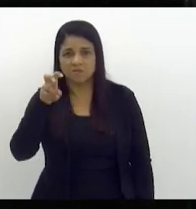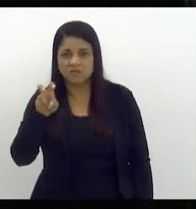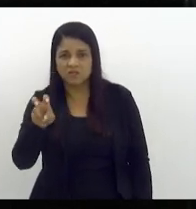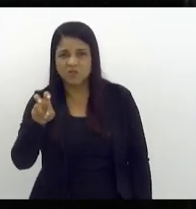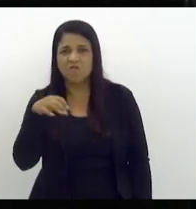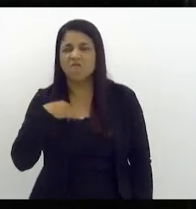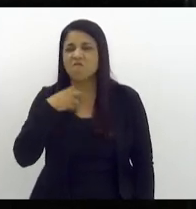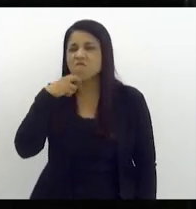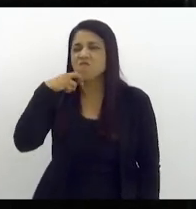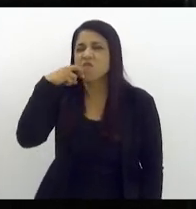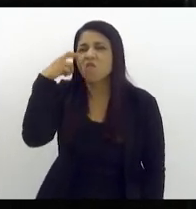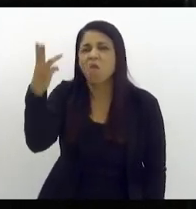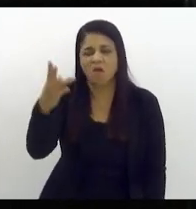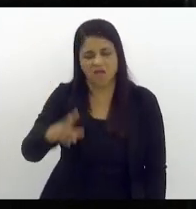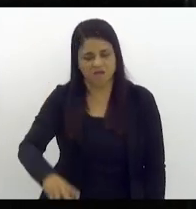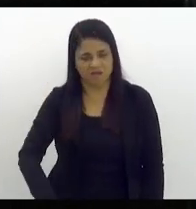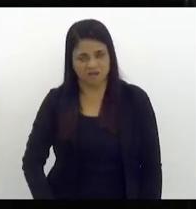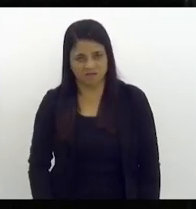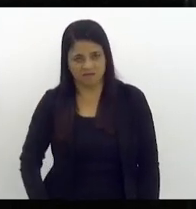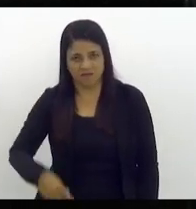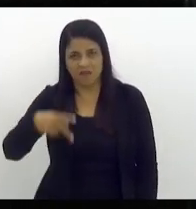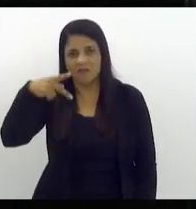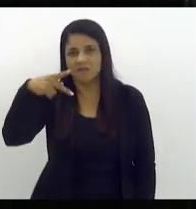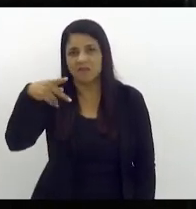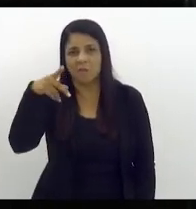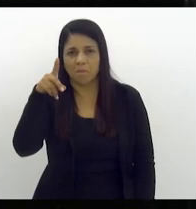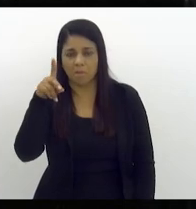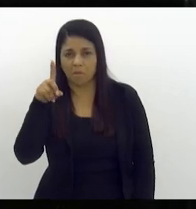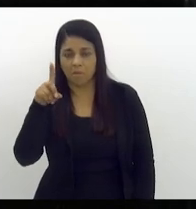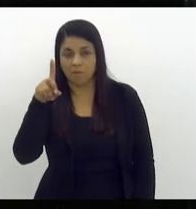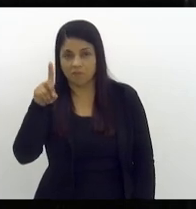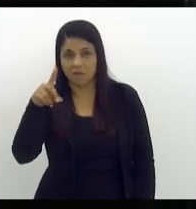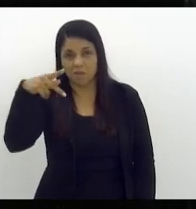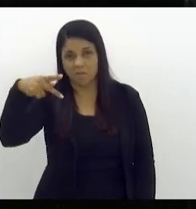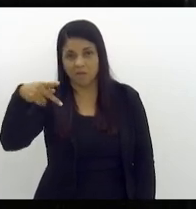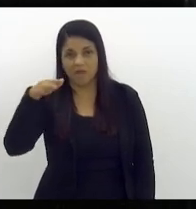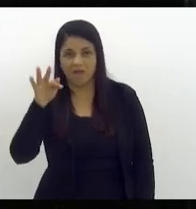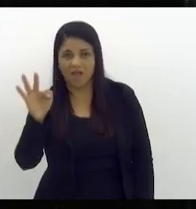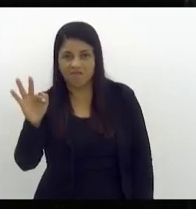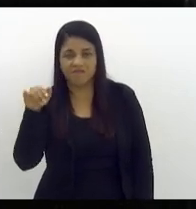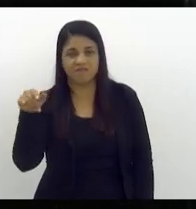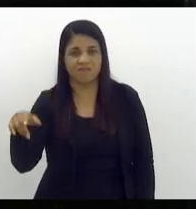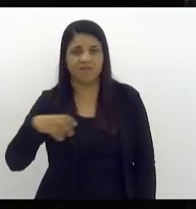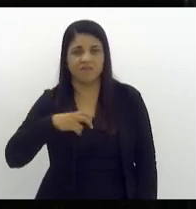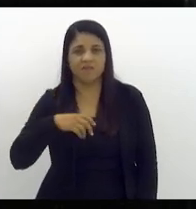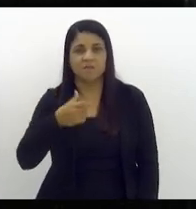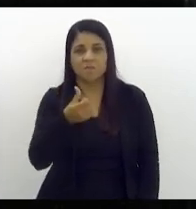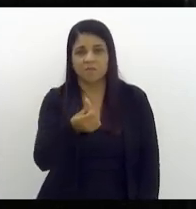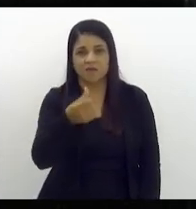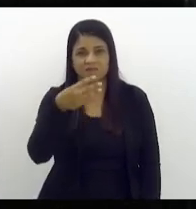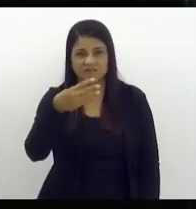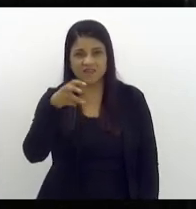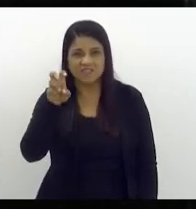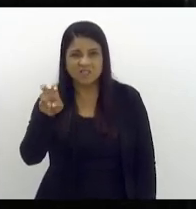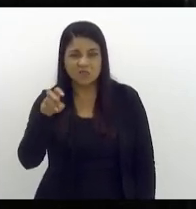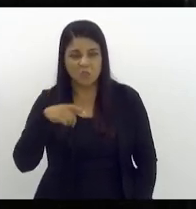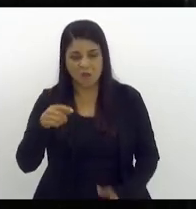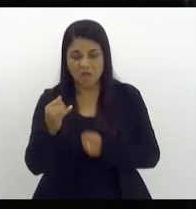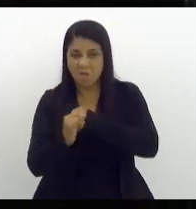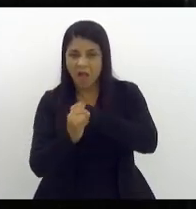A DPF 635 é uma vergonha. Criaram, foi uma ilha para os vagabundos, para que eles possam se